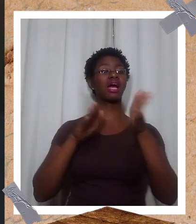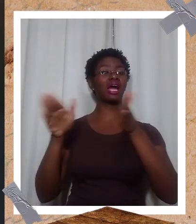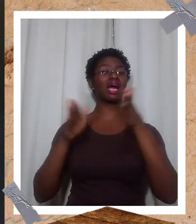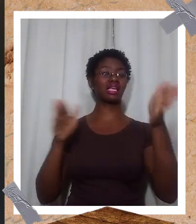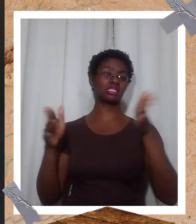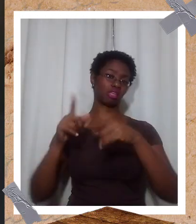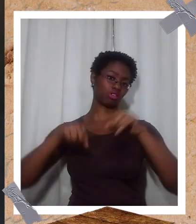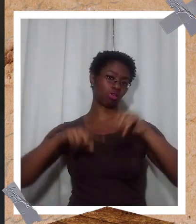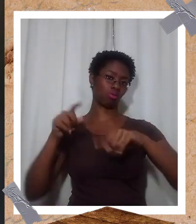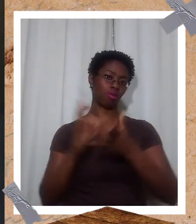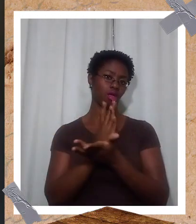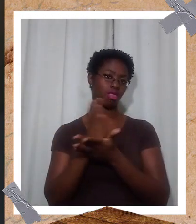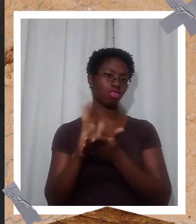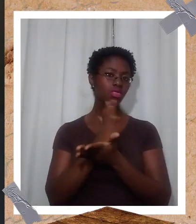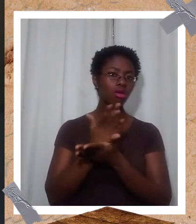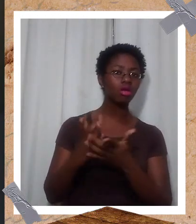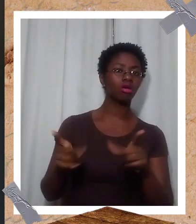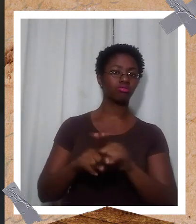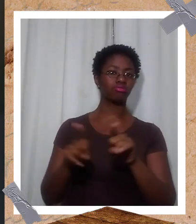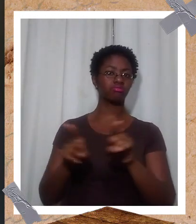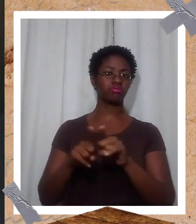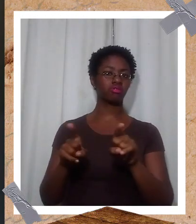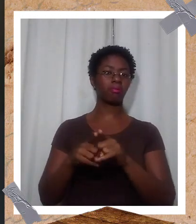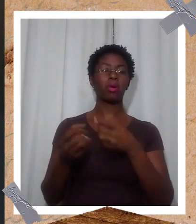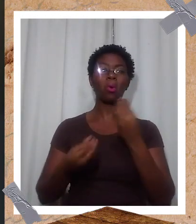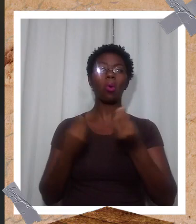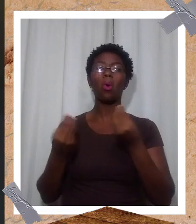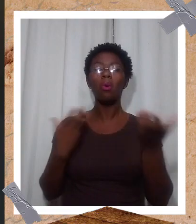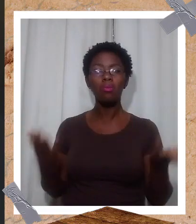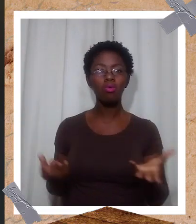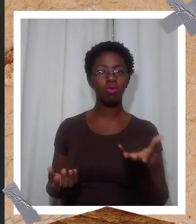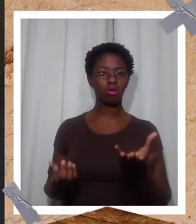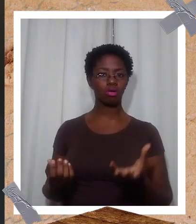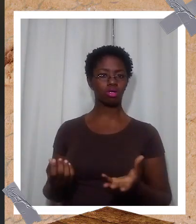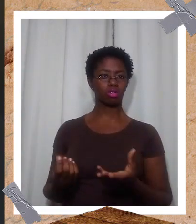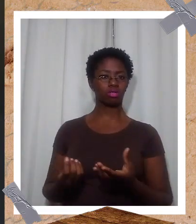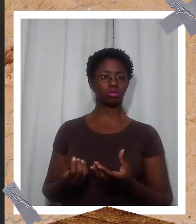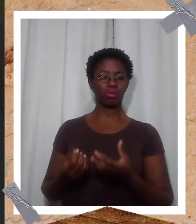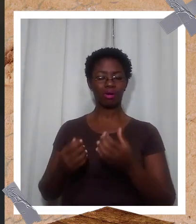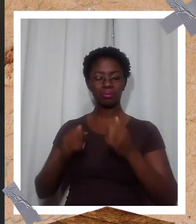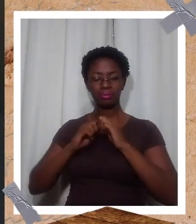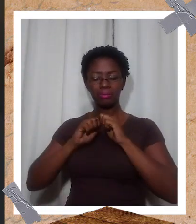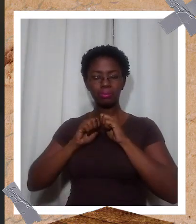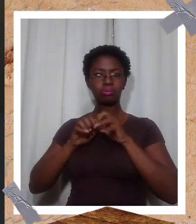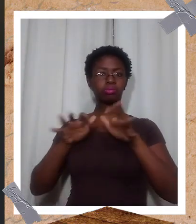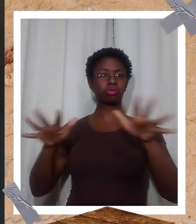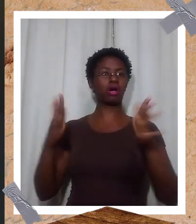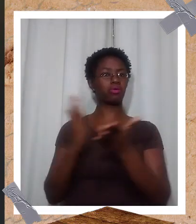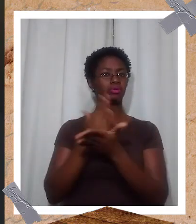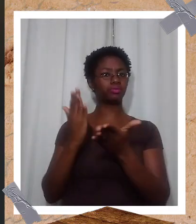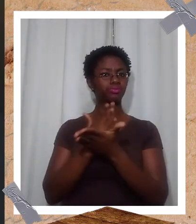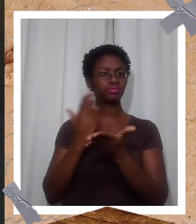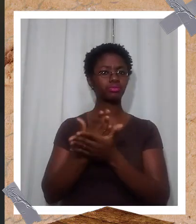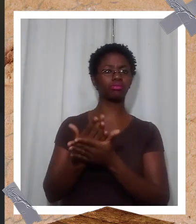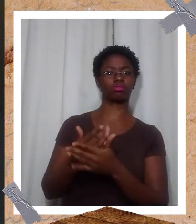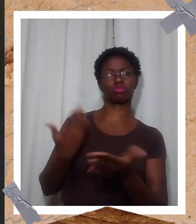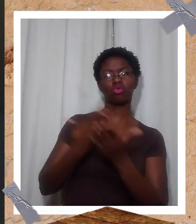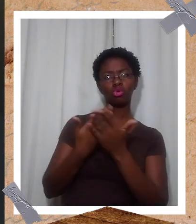algumas ferramentas de publicação, algumas ferramentas relacionadas ao estudo de